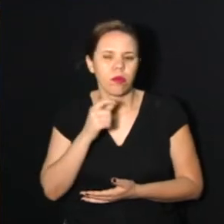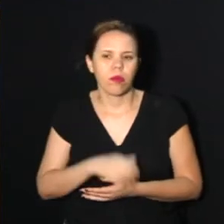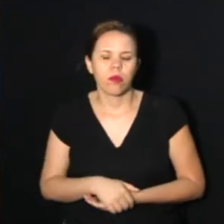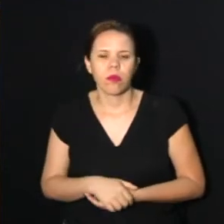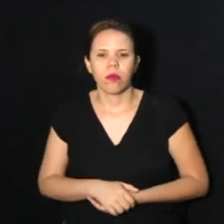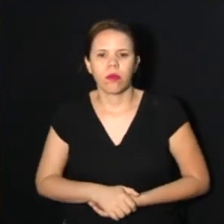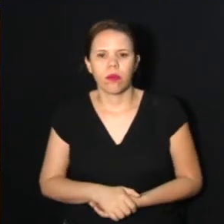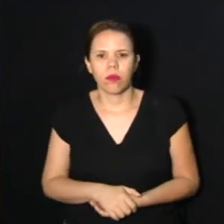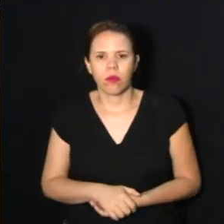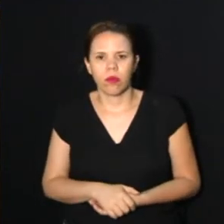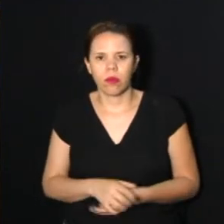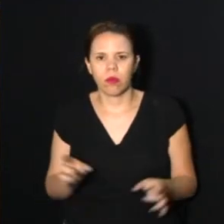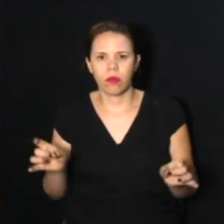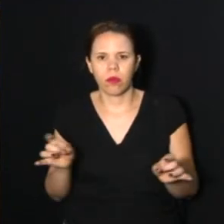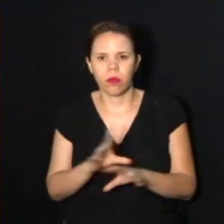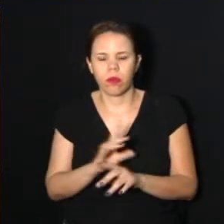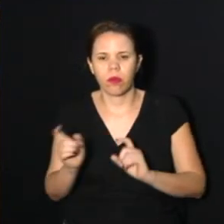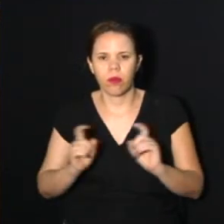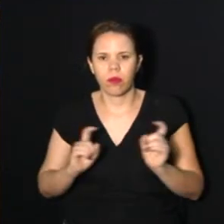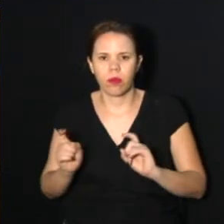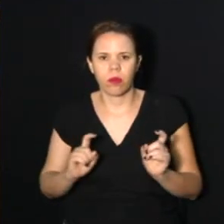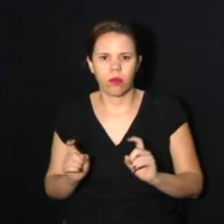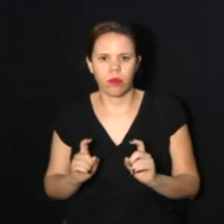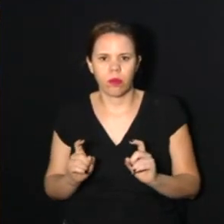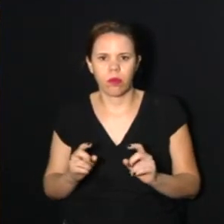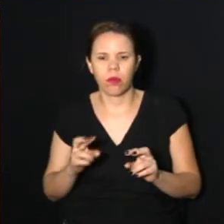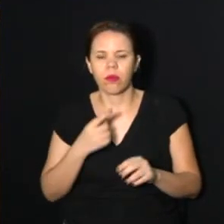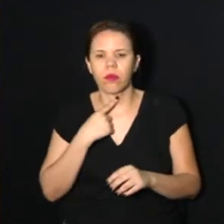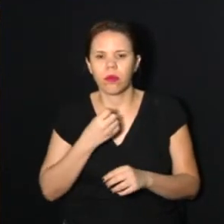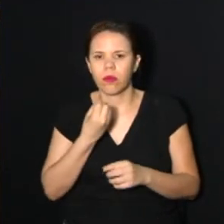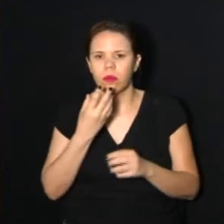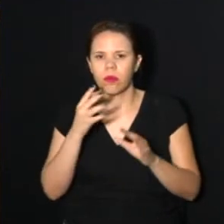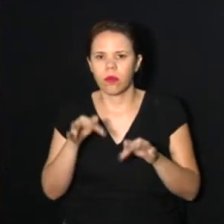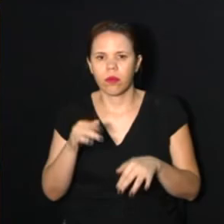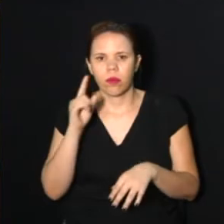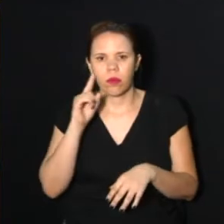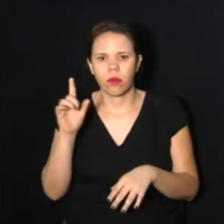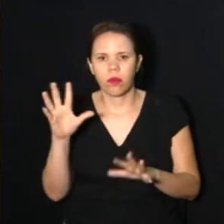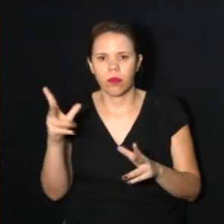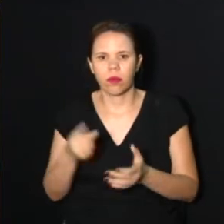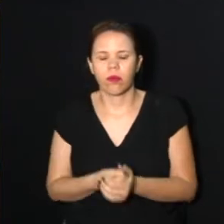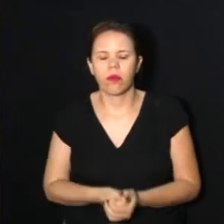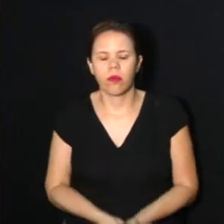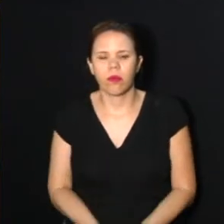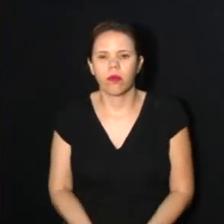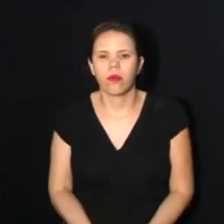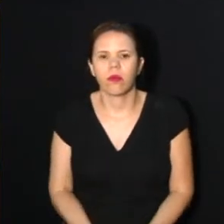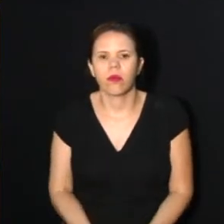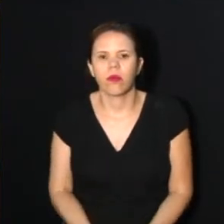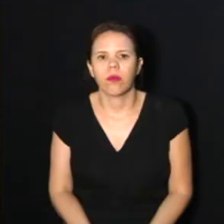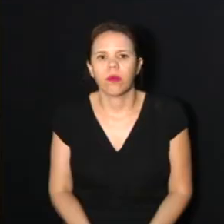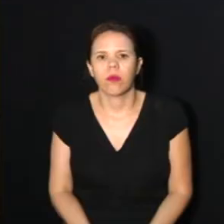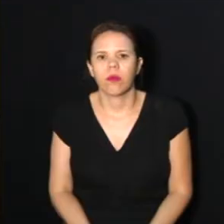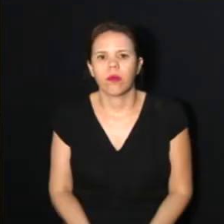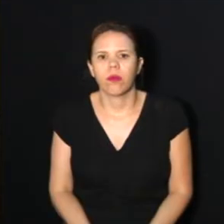Silva, encerrando a presente reunião, desejando um bom final de dia a todos. Muito obrigado.